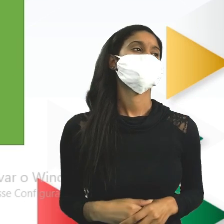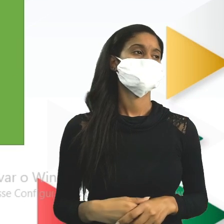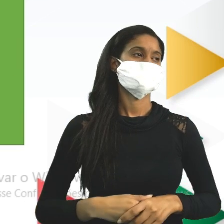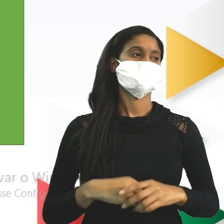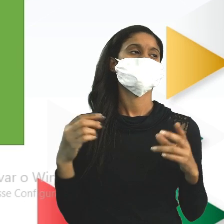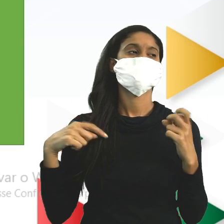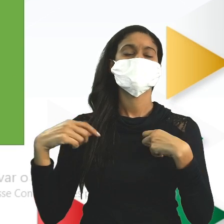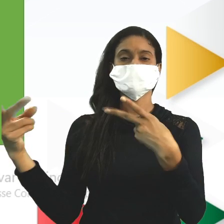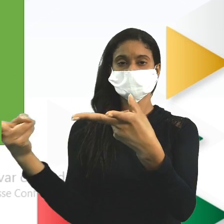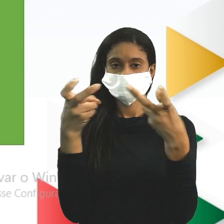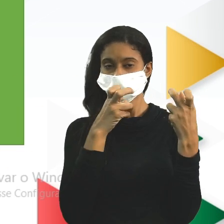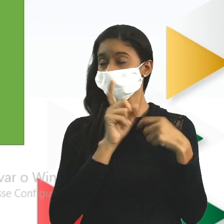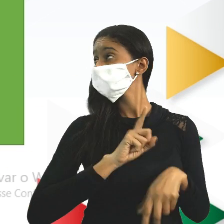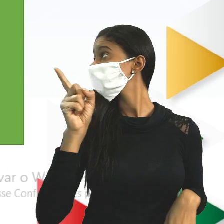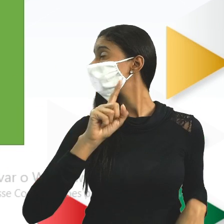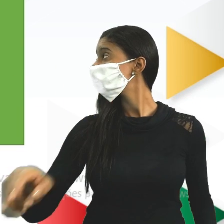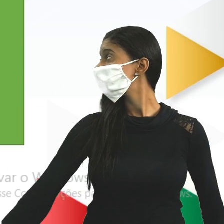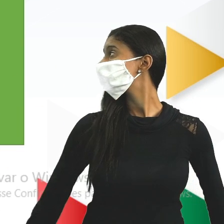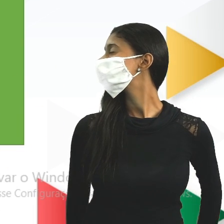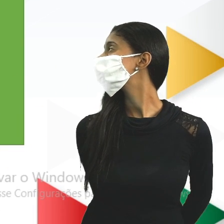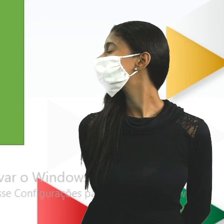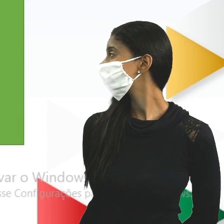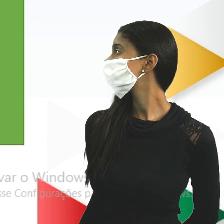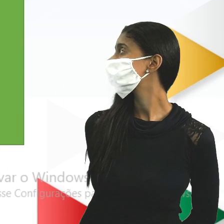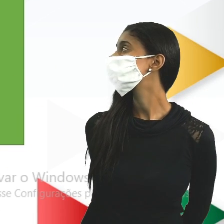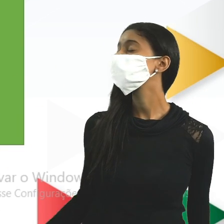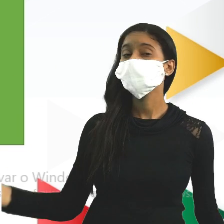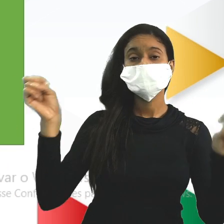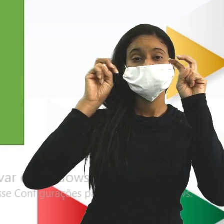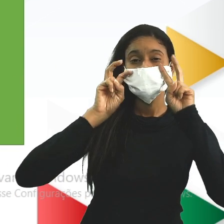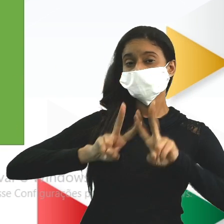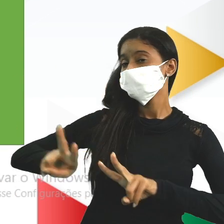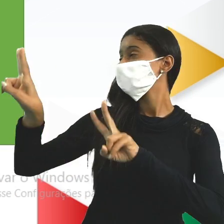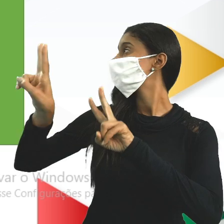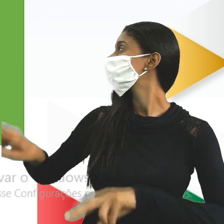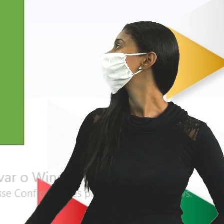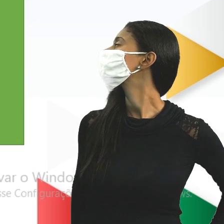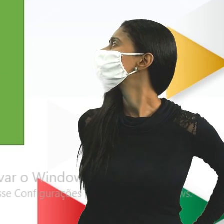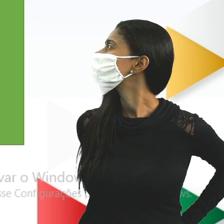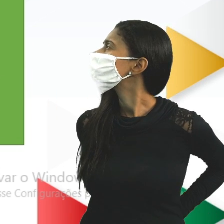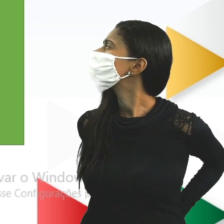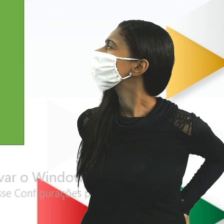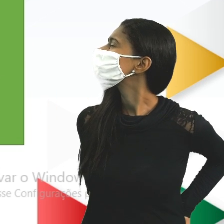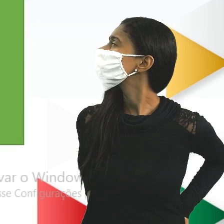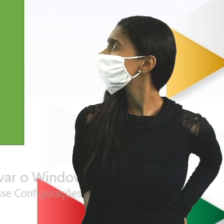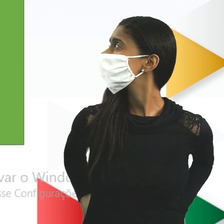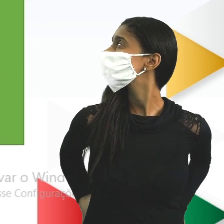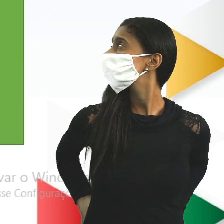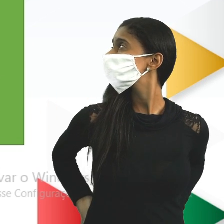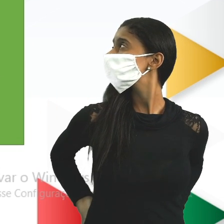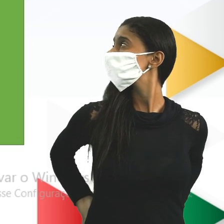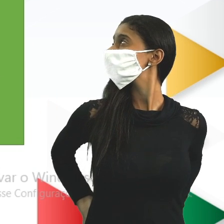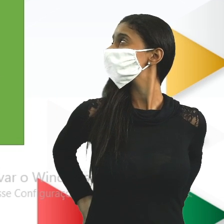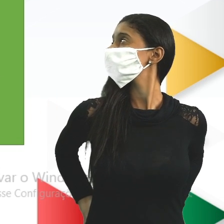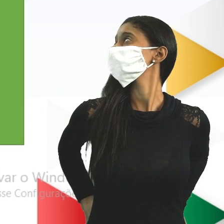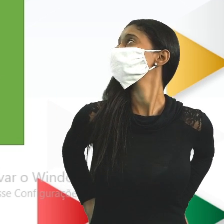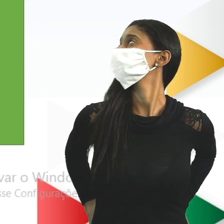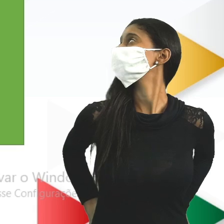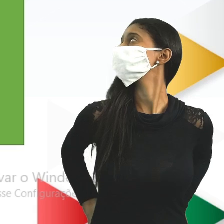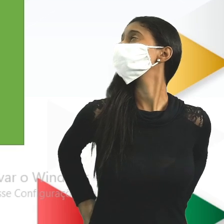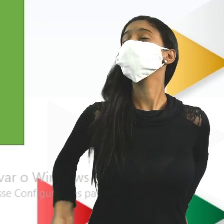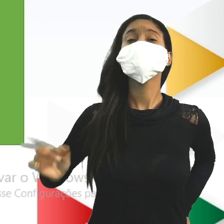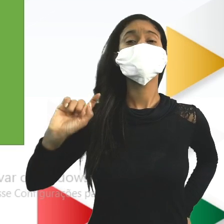para perceber aí, meus amores? Dá uma olhadazinha nessa imagem aí, desse mapa. Você está vendo a vegetação, esse tipo de mapas,